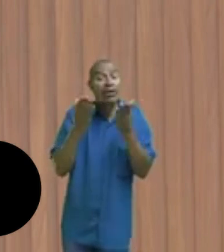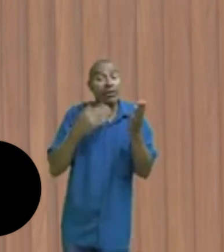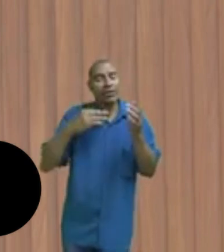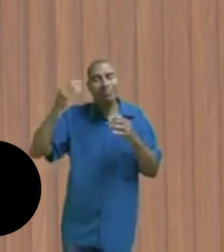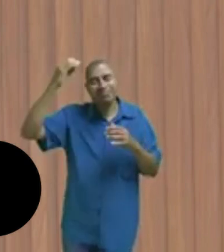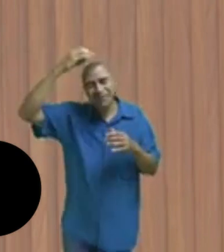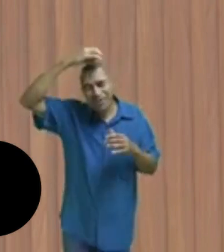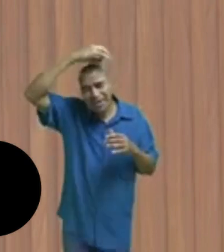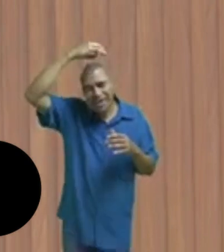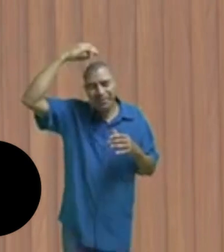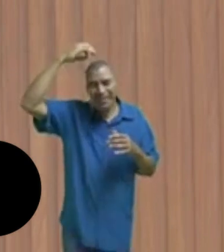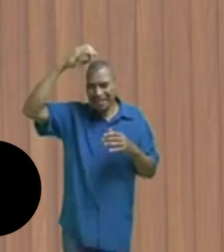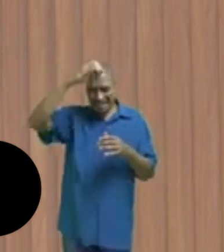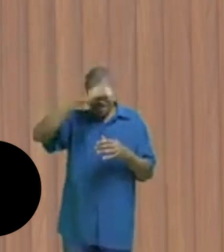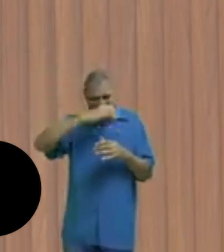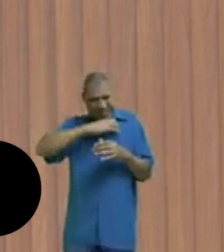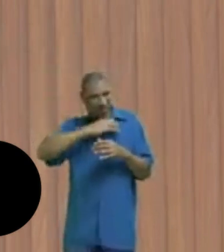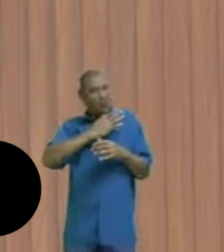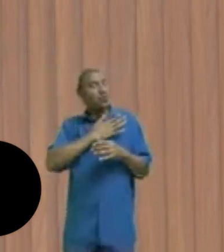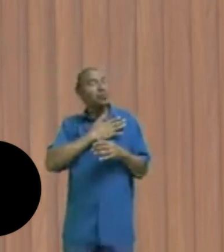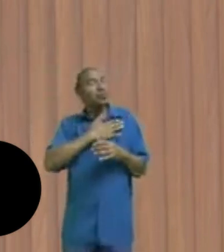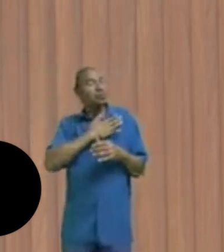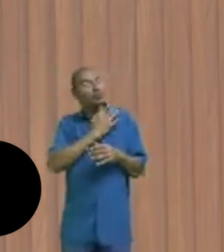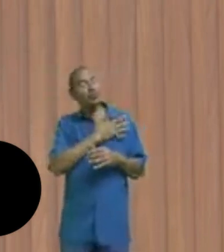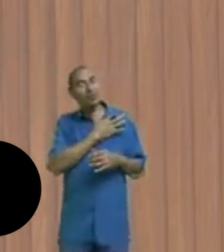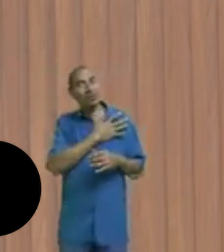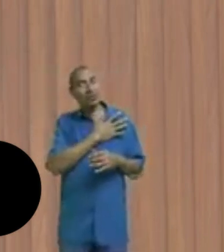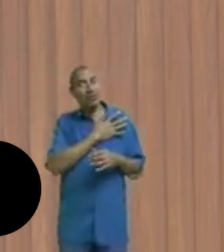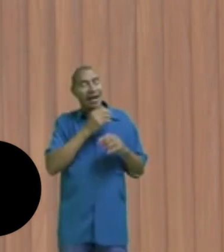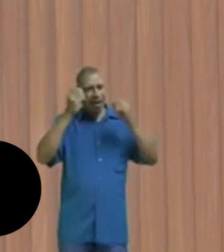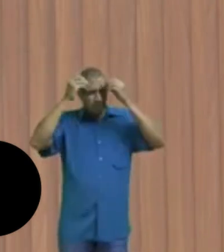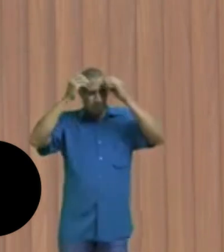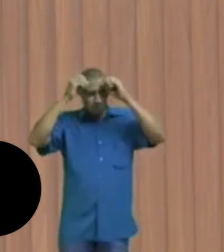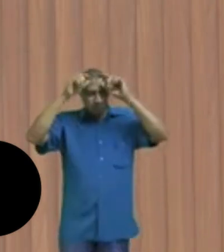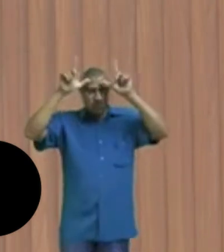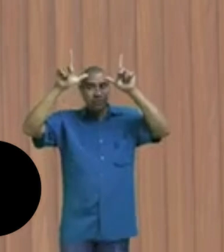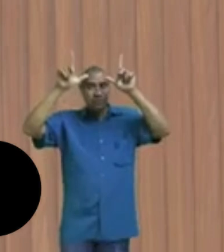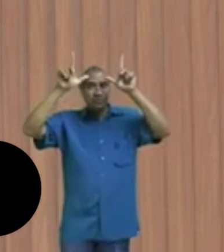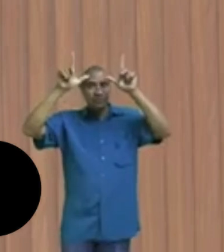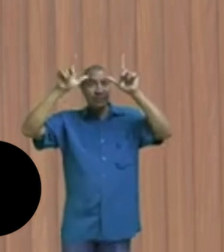nosso coração, porque Ele é a fonte de água da vida.